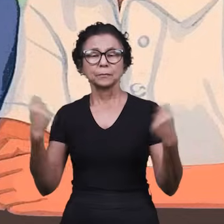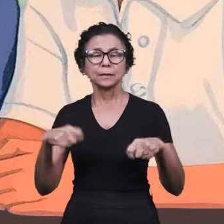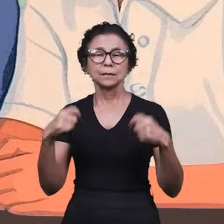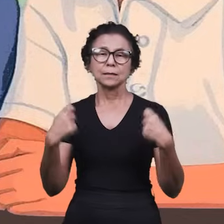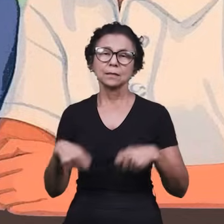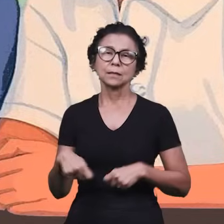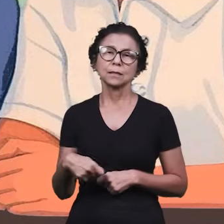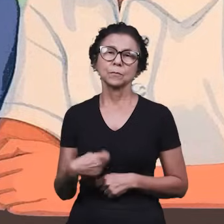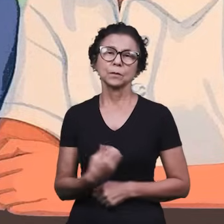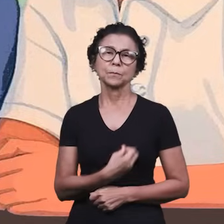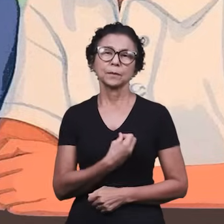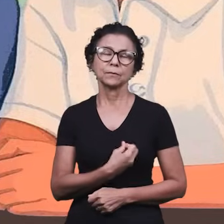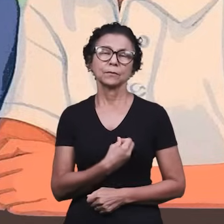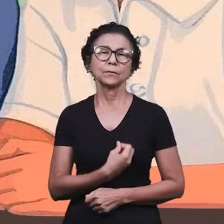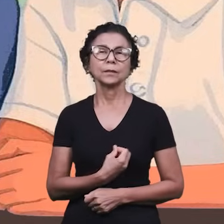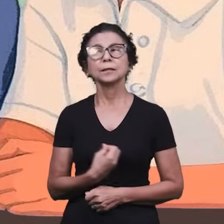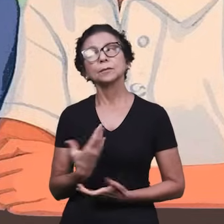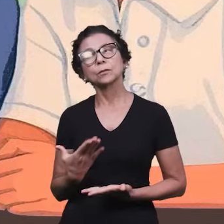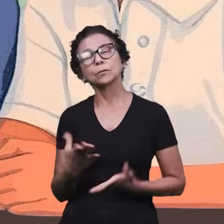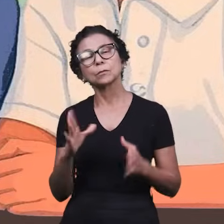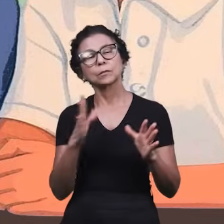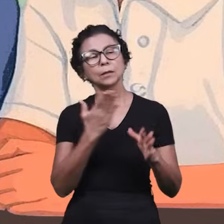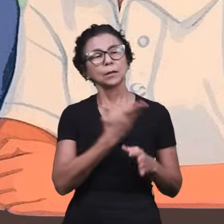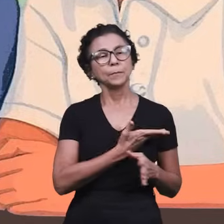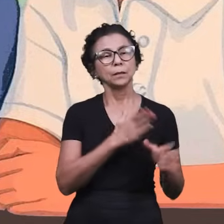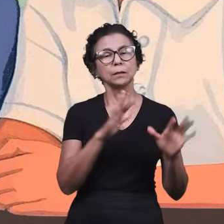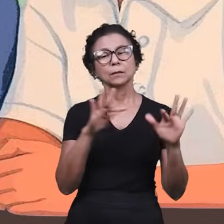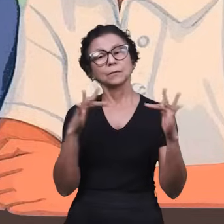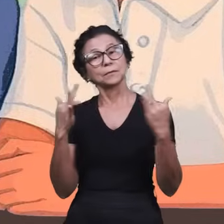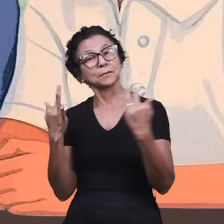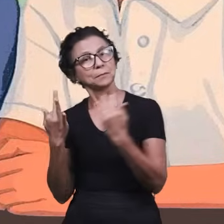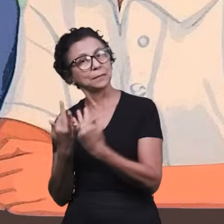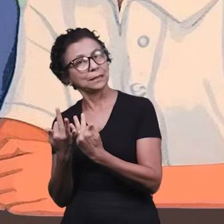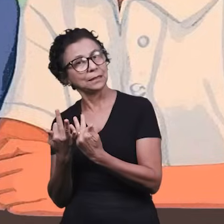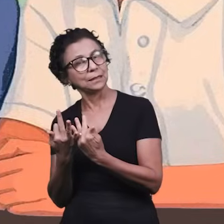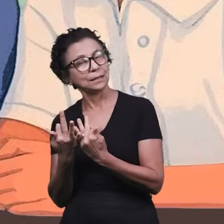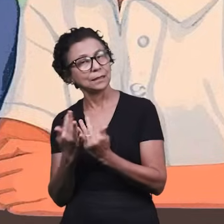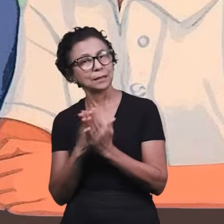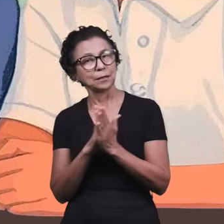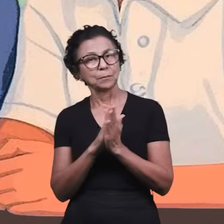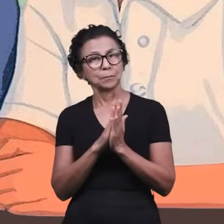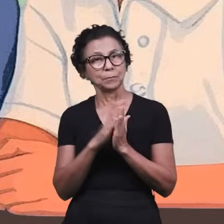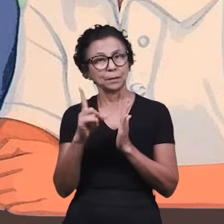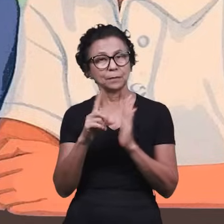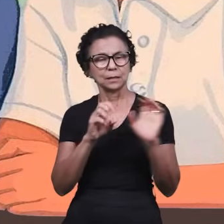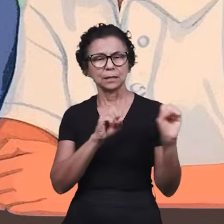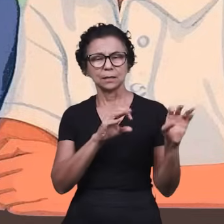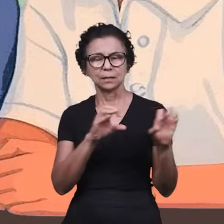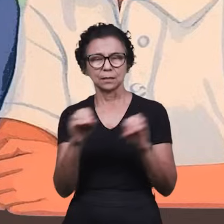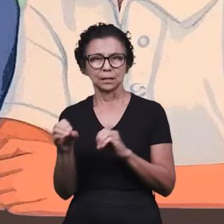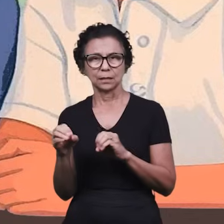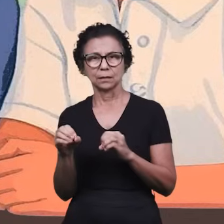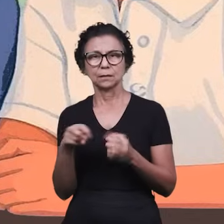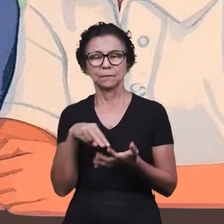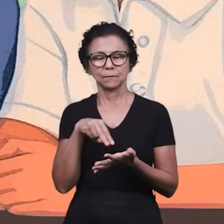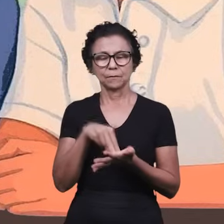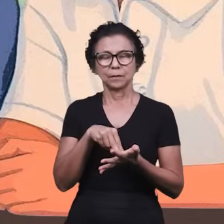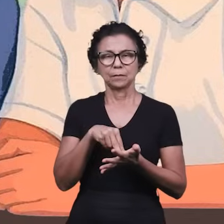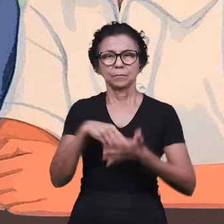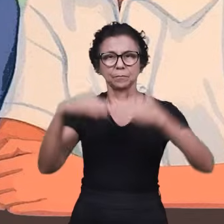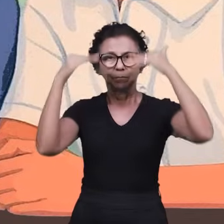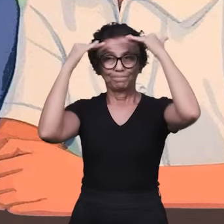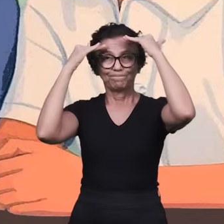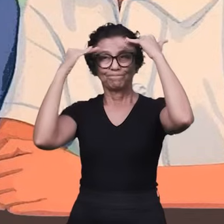nossos amigos, com as nossas famílias. A Bíblia nos ensina a sermos filhos obedientes que honram